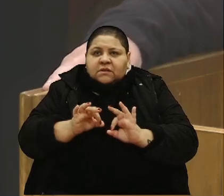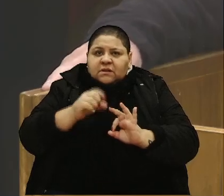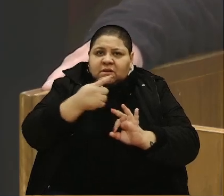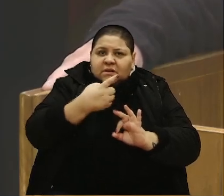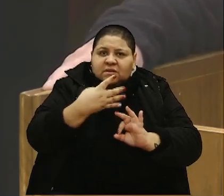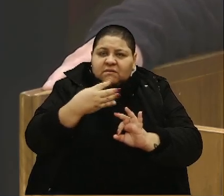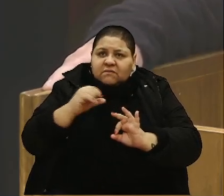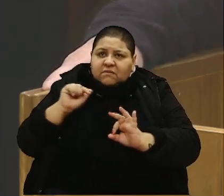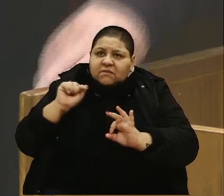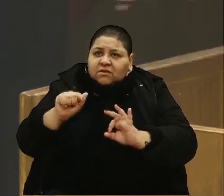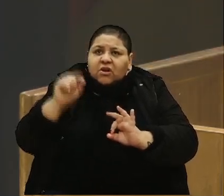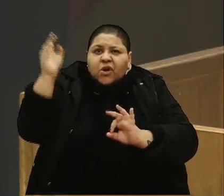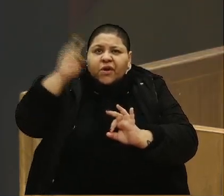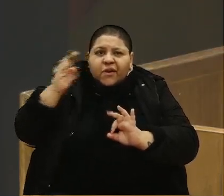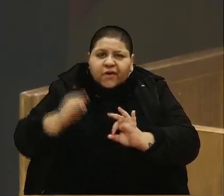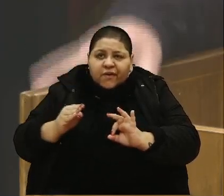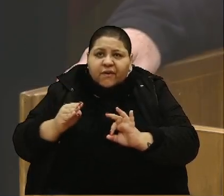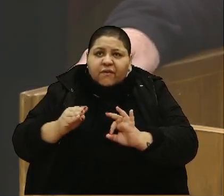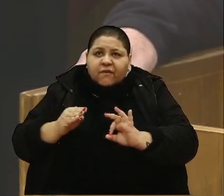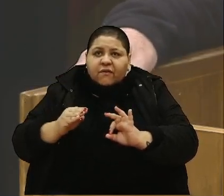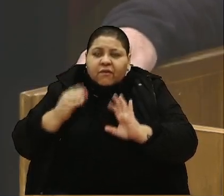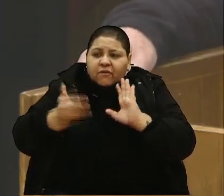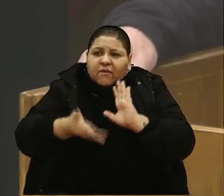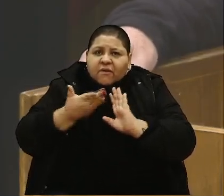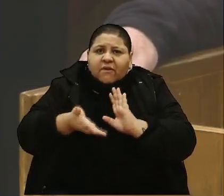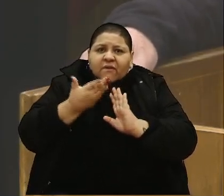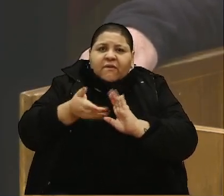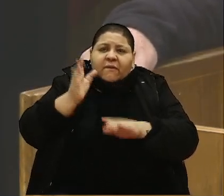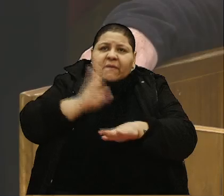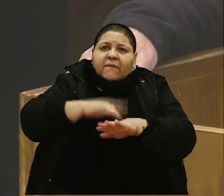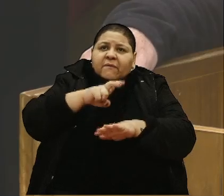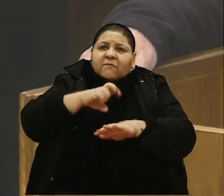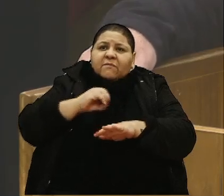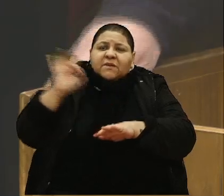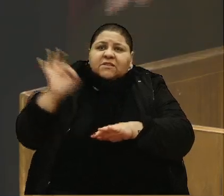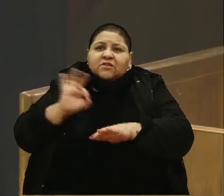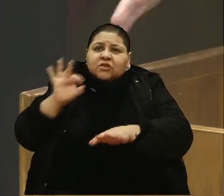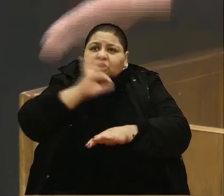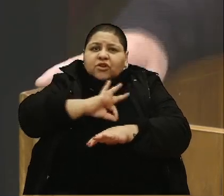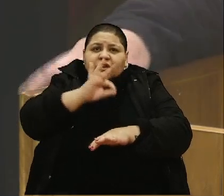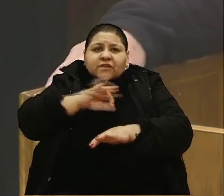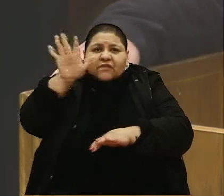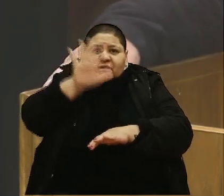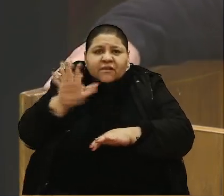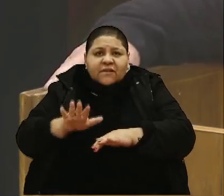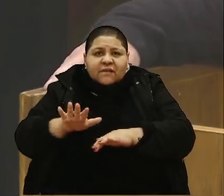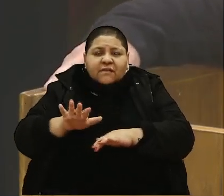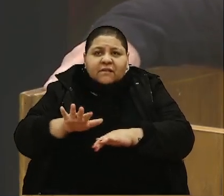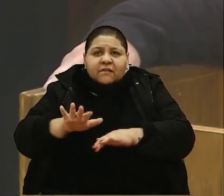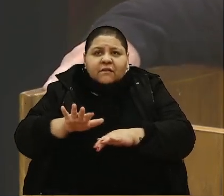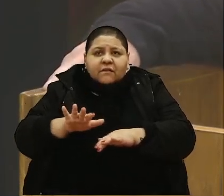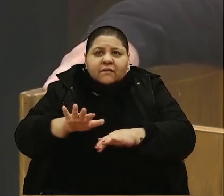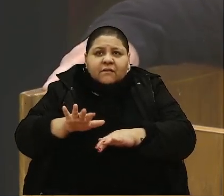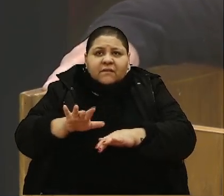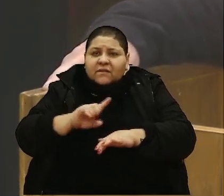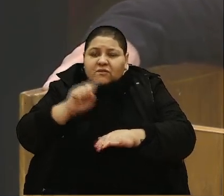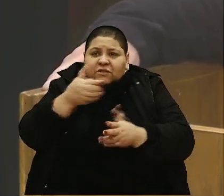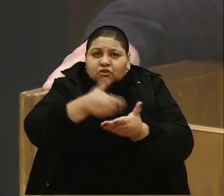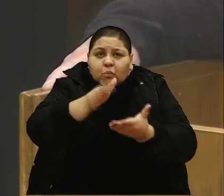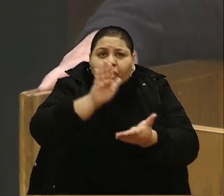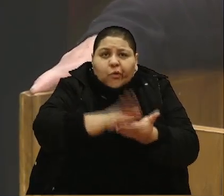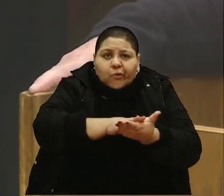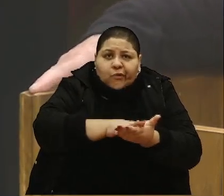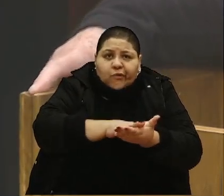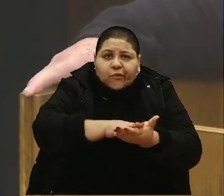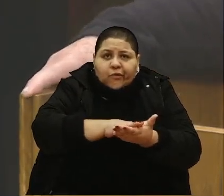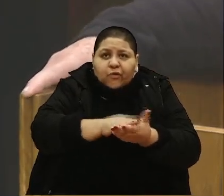mil pessoas no Brasil, que acumulam mais de 50% da renda nacional, não sejam penalizados. O